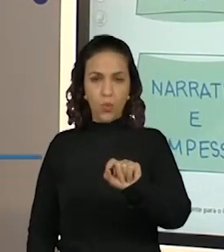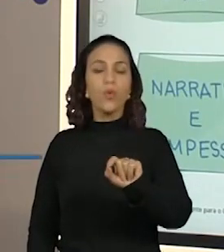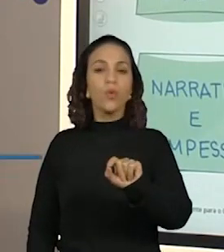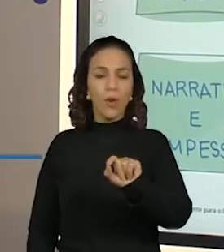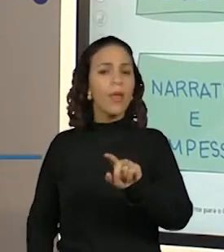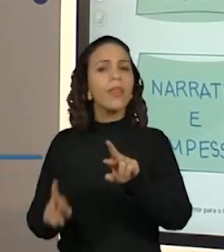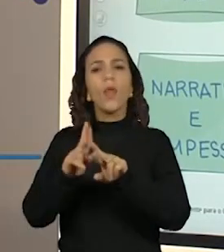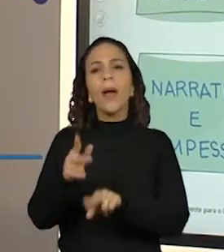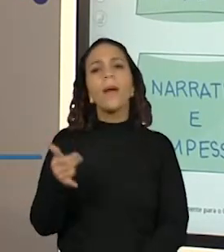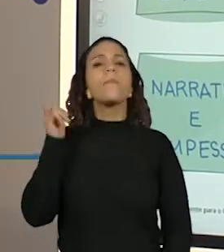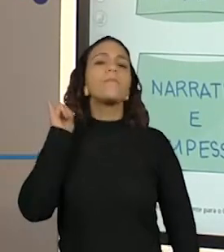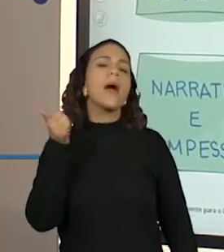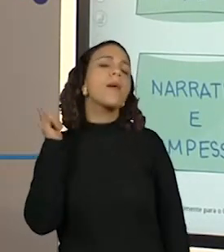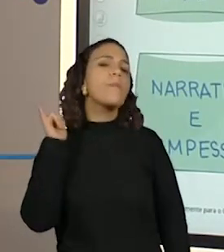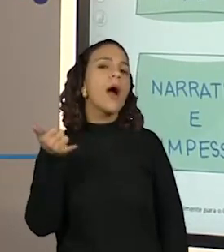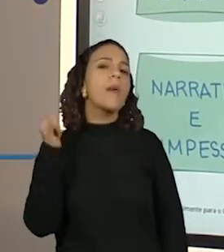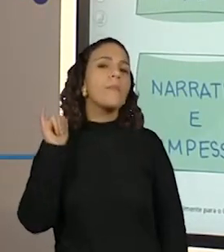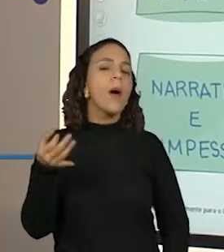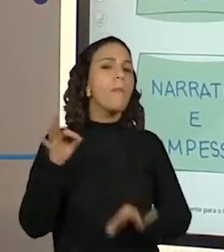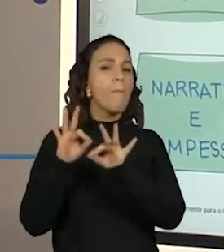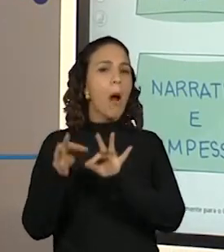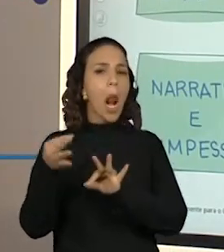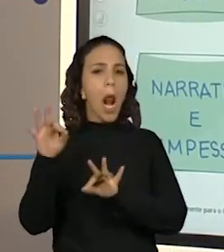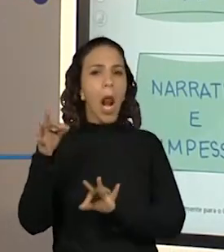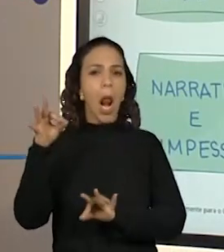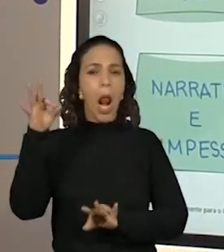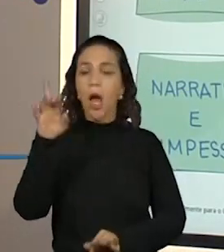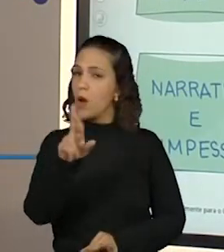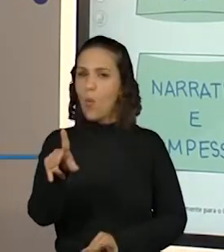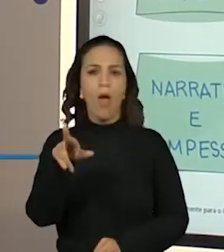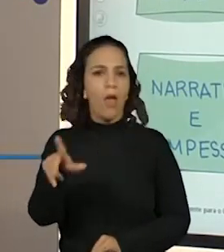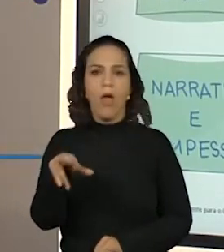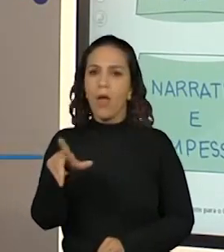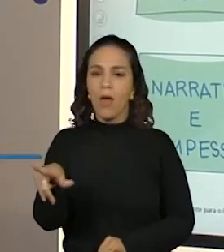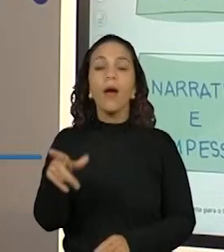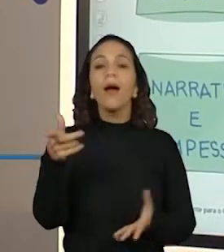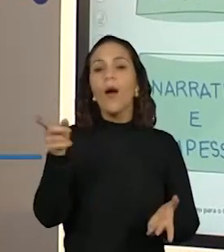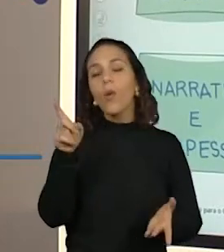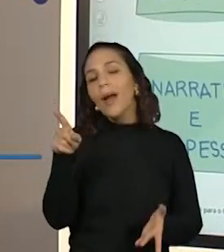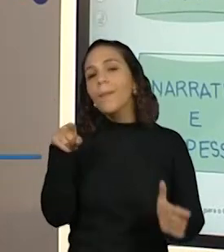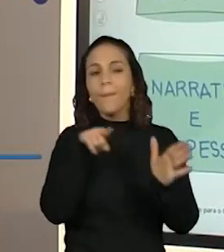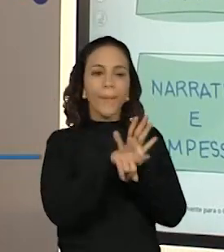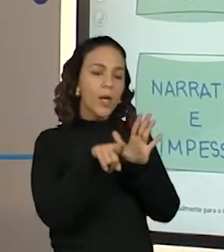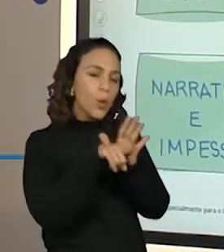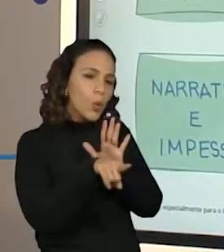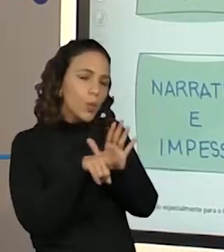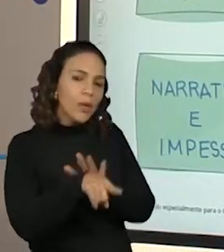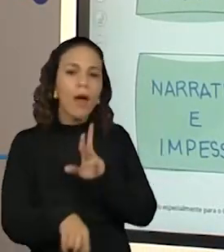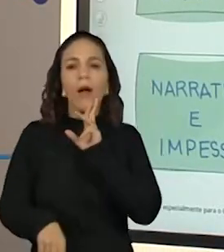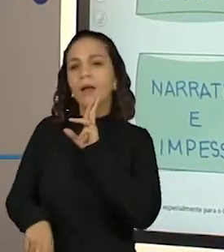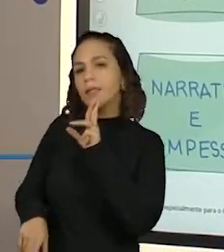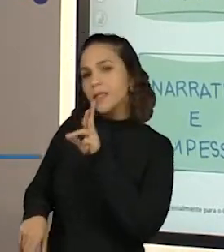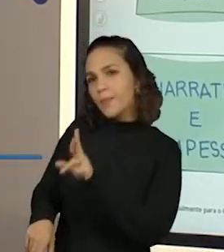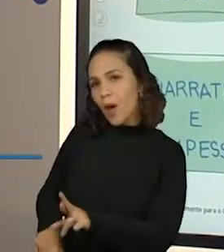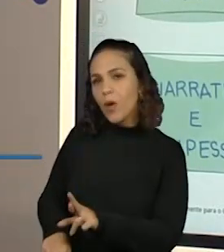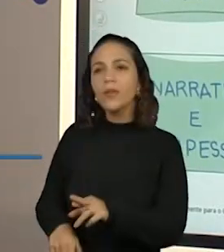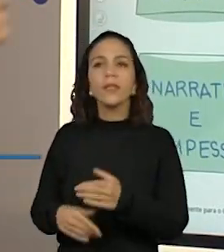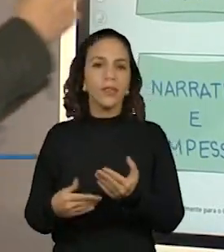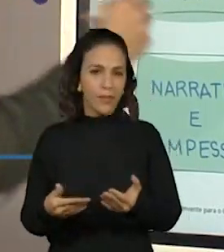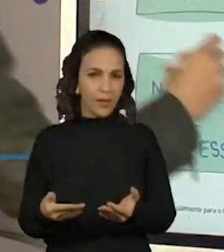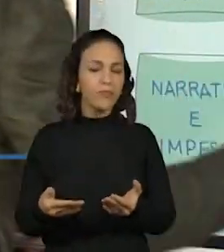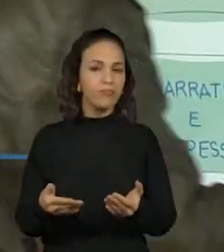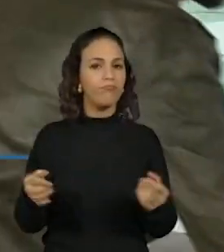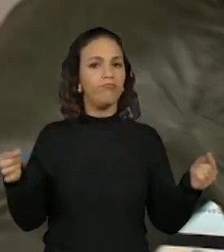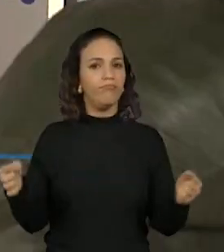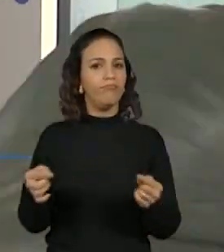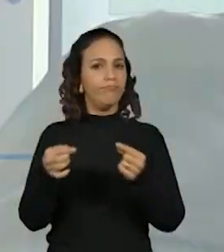a ele, ela, eles ou elas, a gente tem um diálogo, os entrevistadores e os entrevistados. Então, eu vou registrar aqui